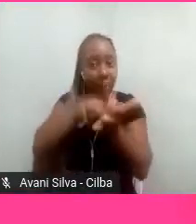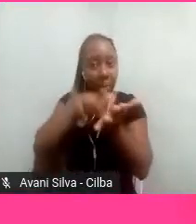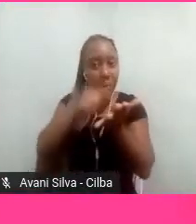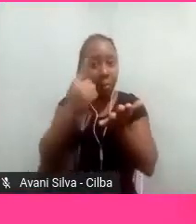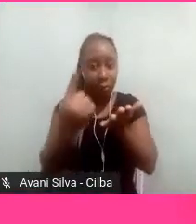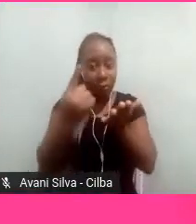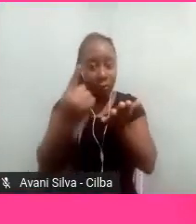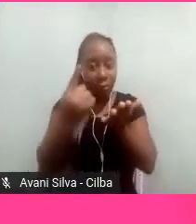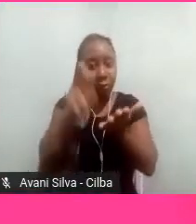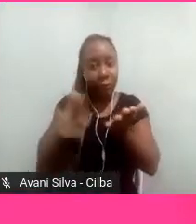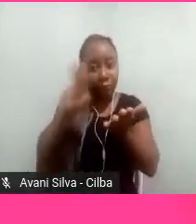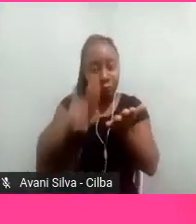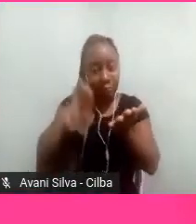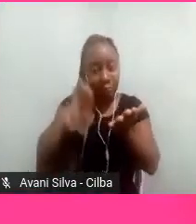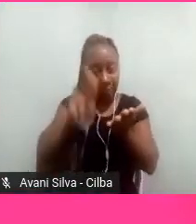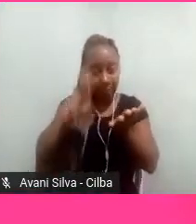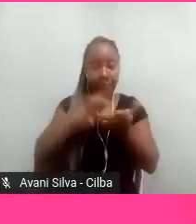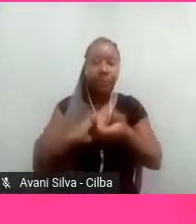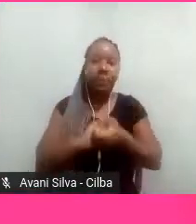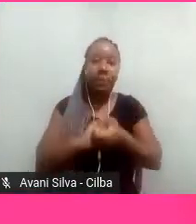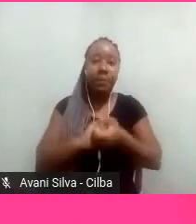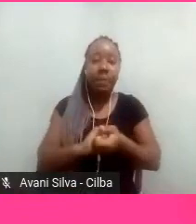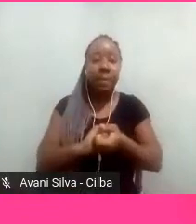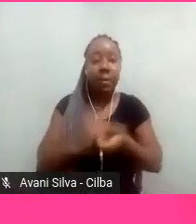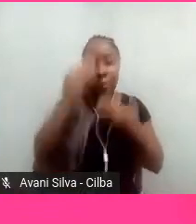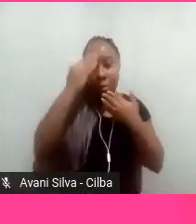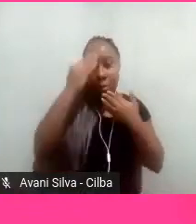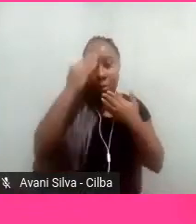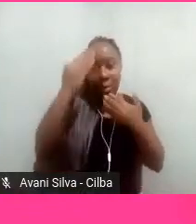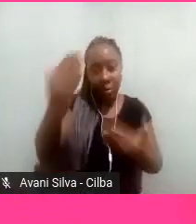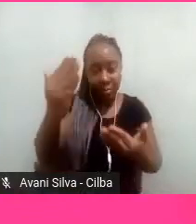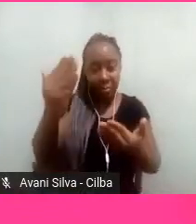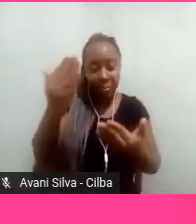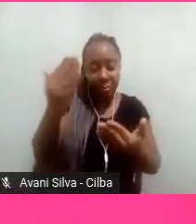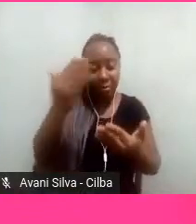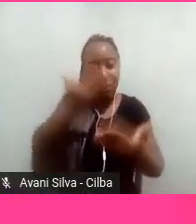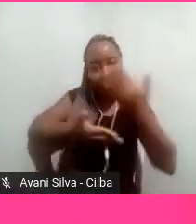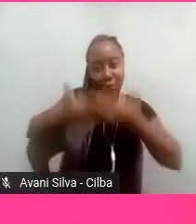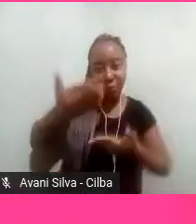queria agradecer ao Luiz, que já saiu e já entrou a nossa nova